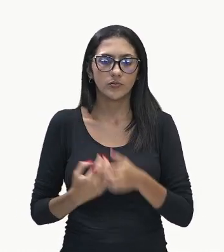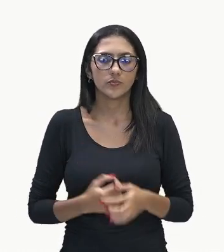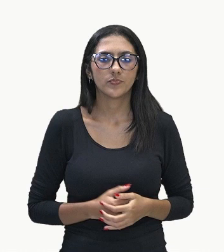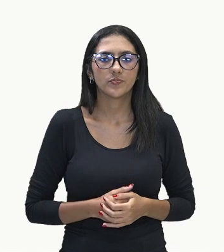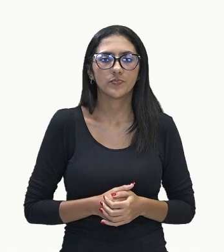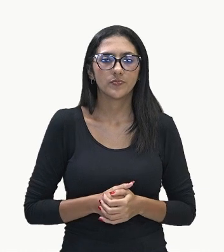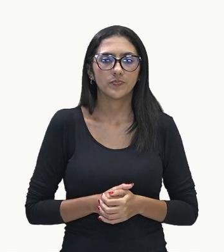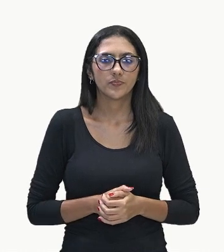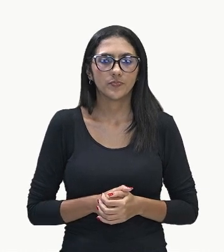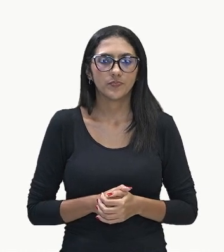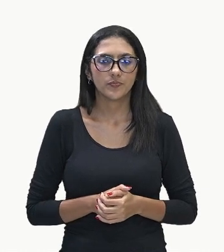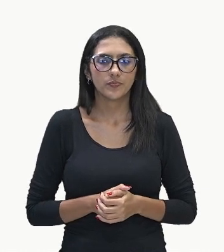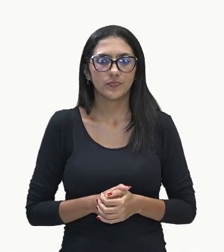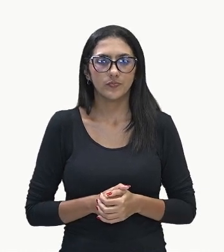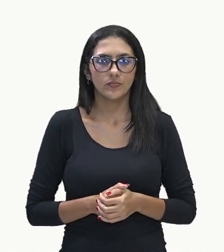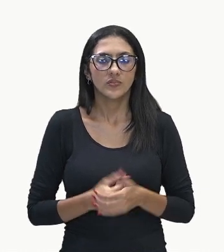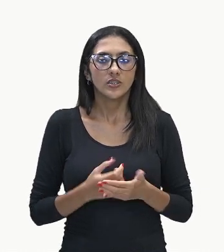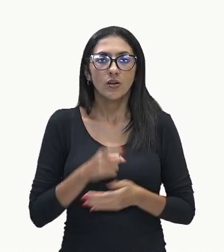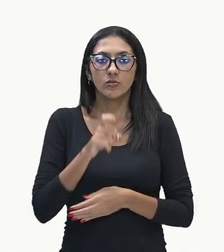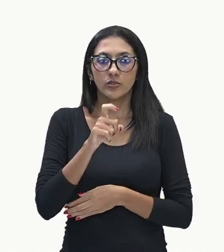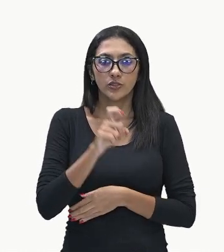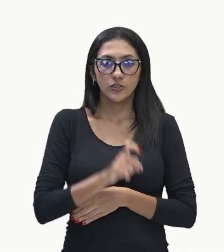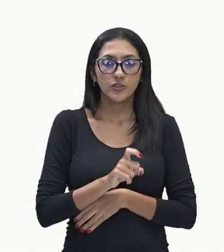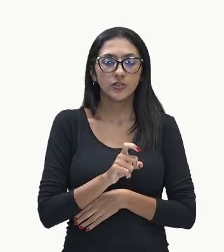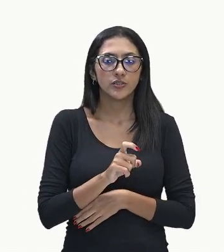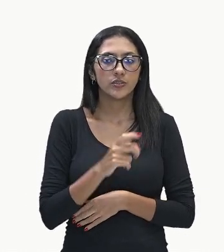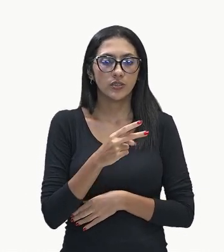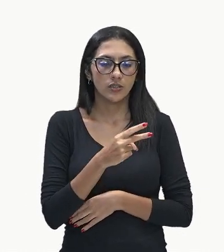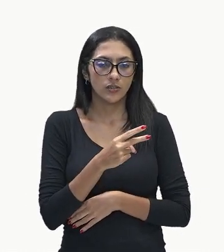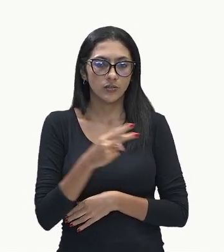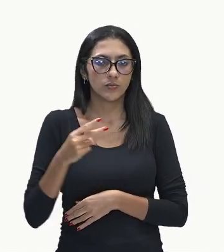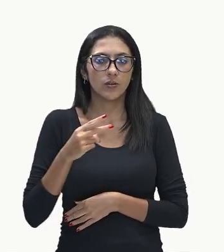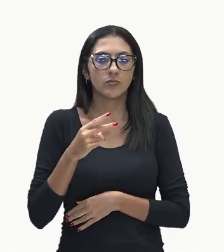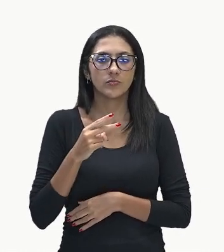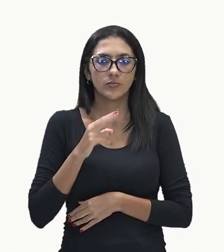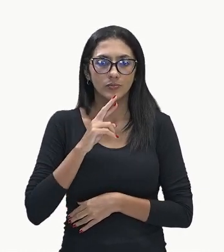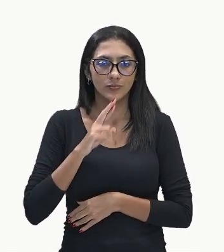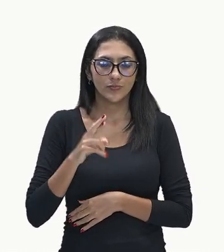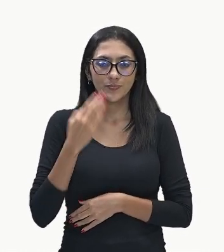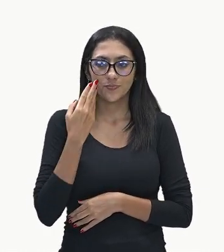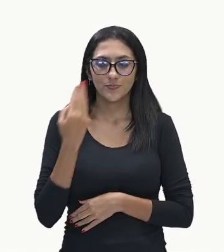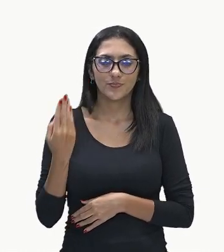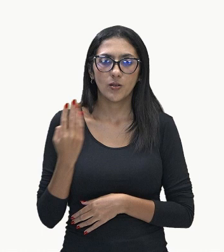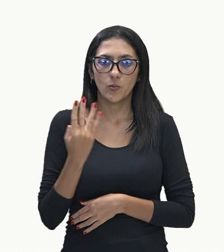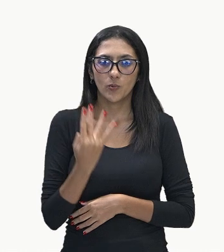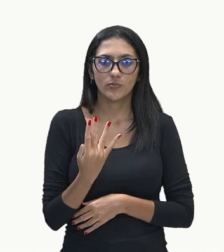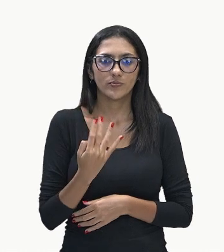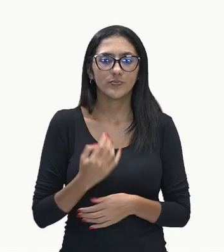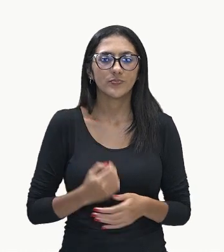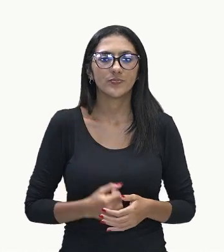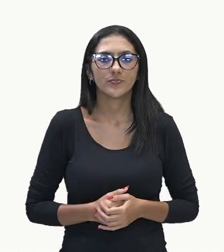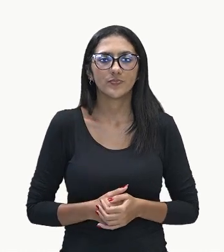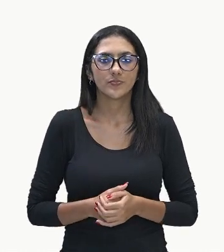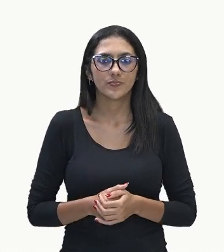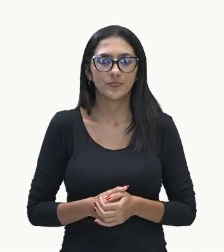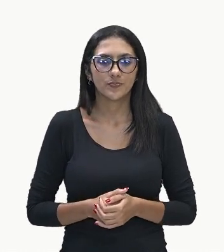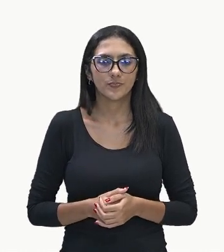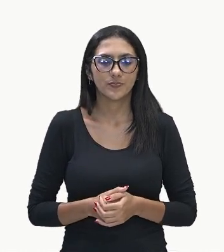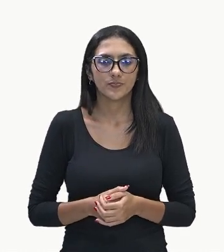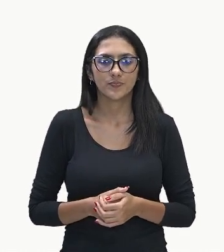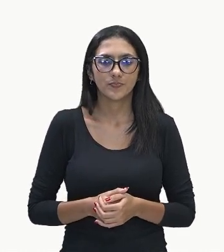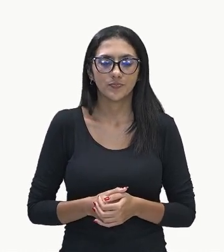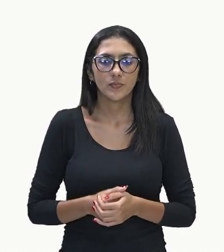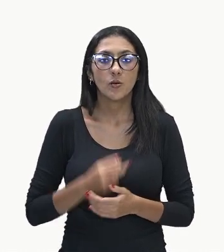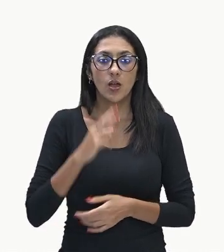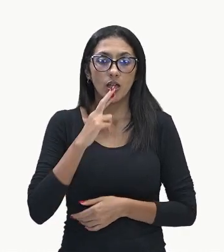nossa incógnita será 16 dividido para 4, 4. A solução da